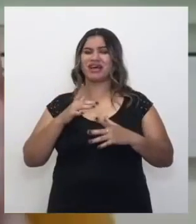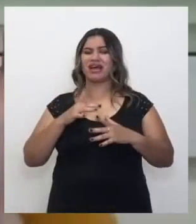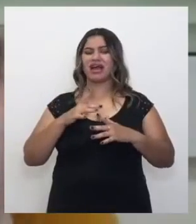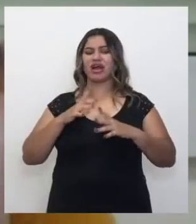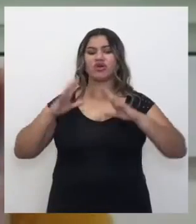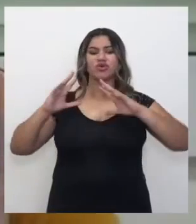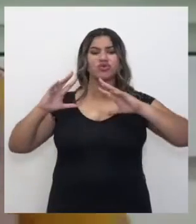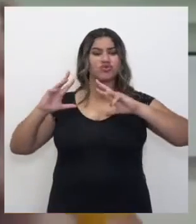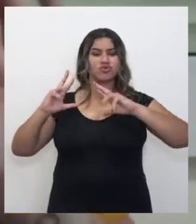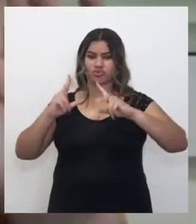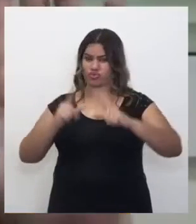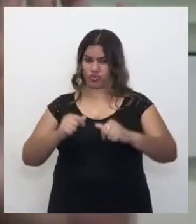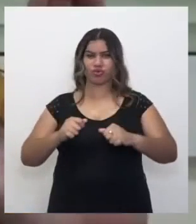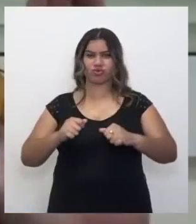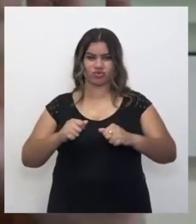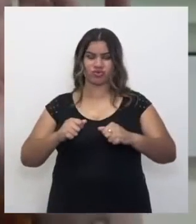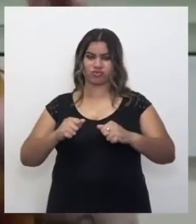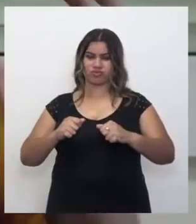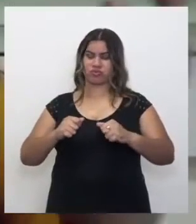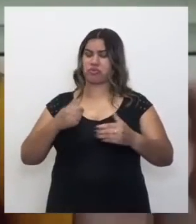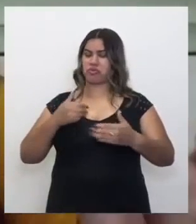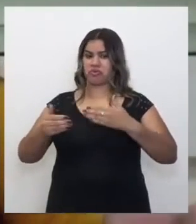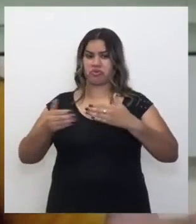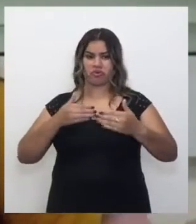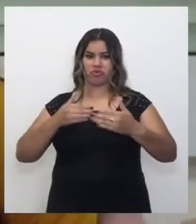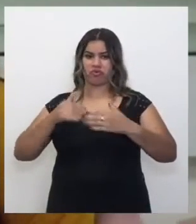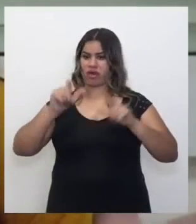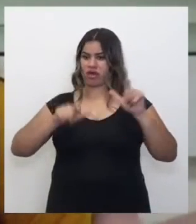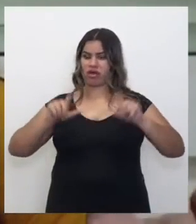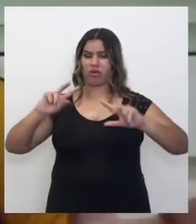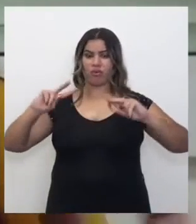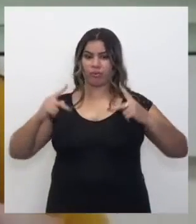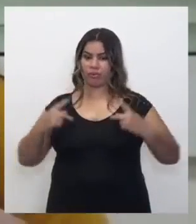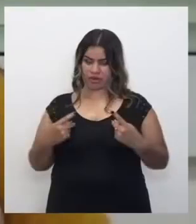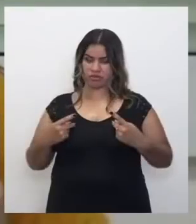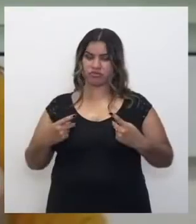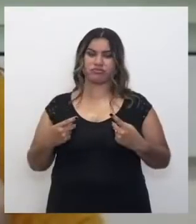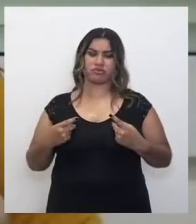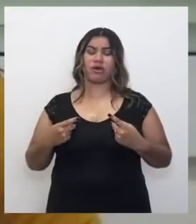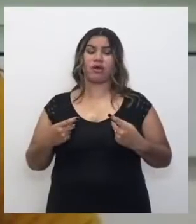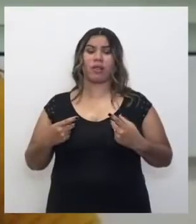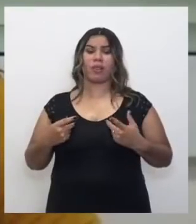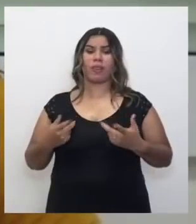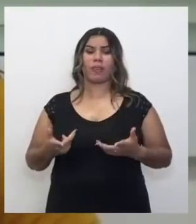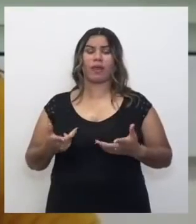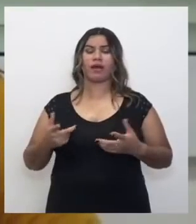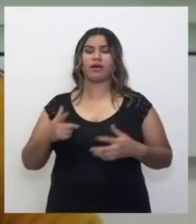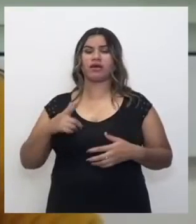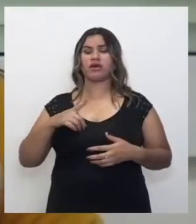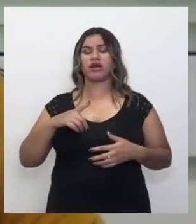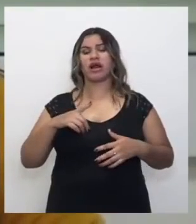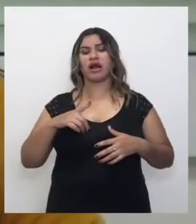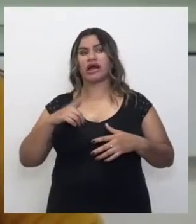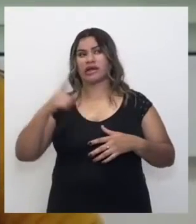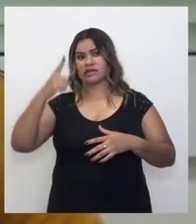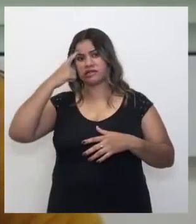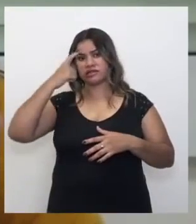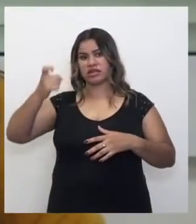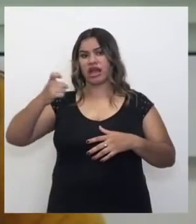a todo e qualquer ser humano, né? Essa genericidade, a ideia de